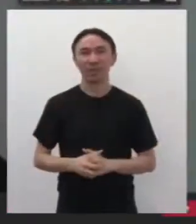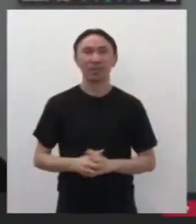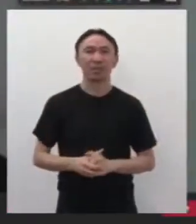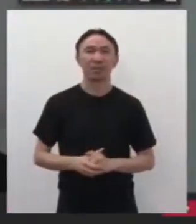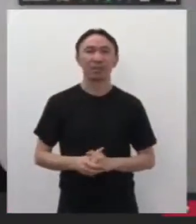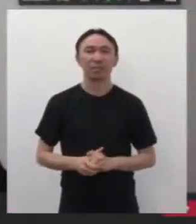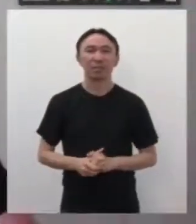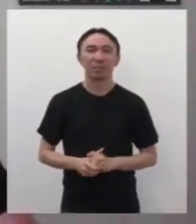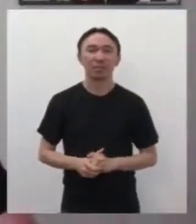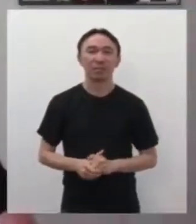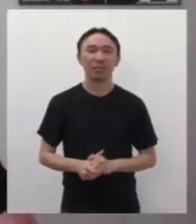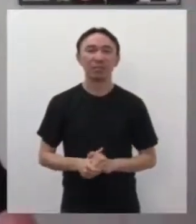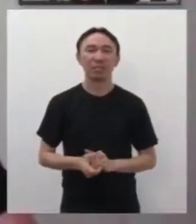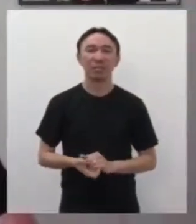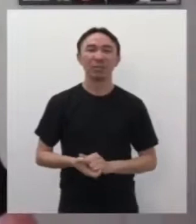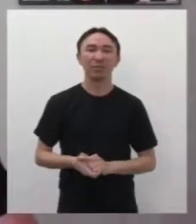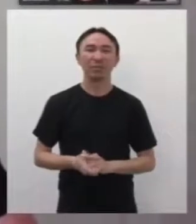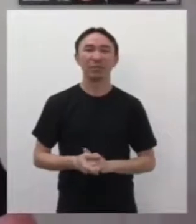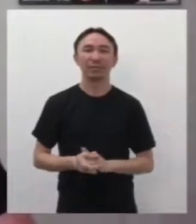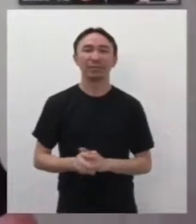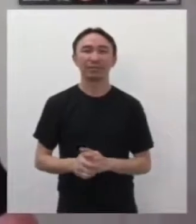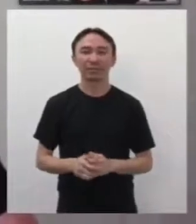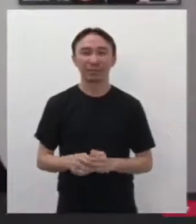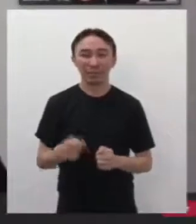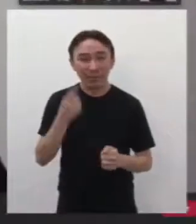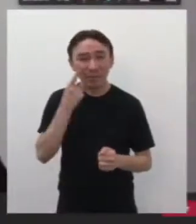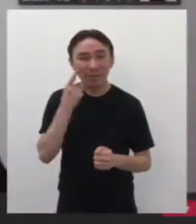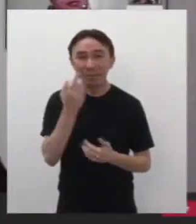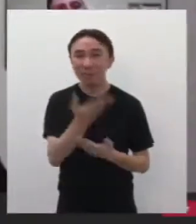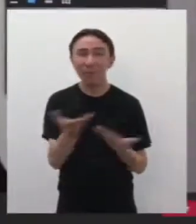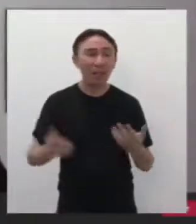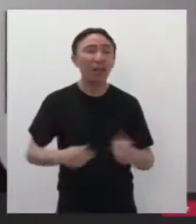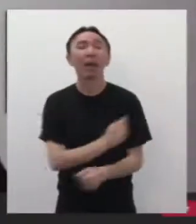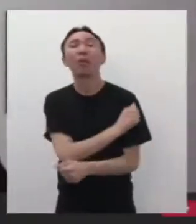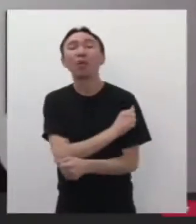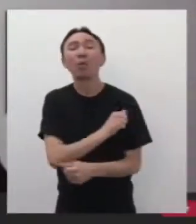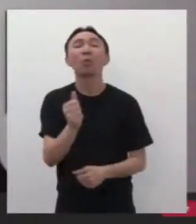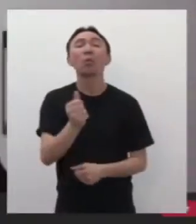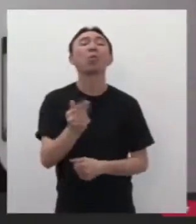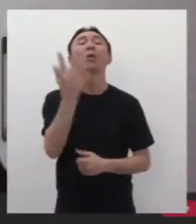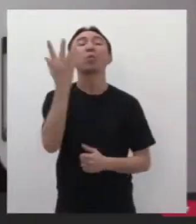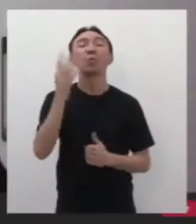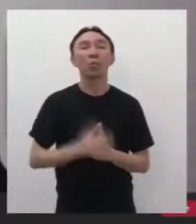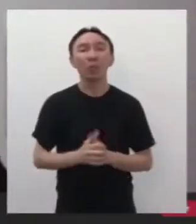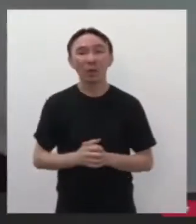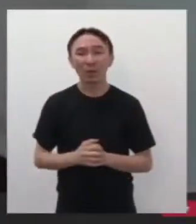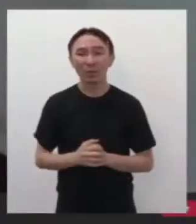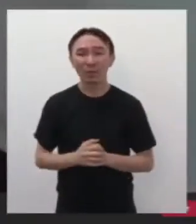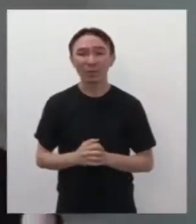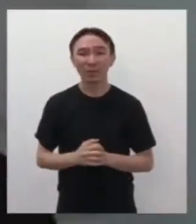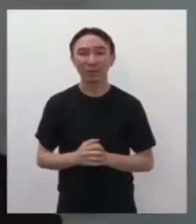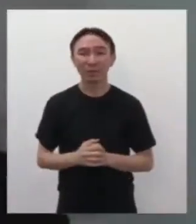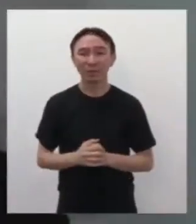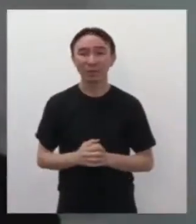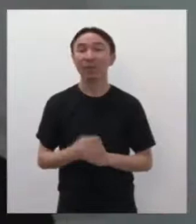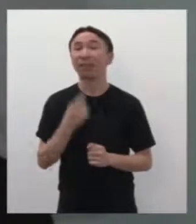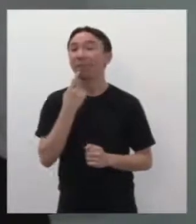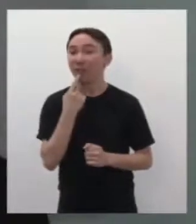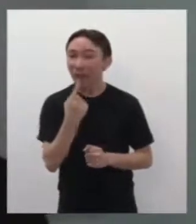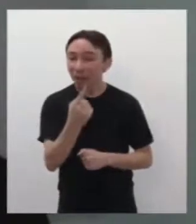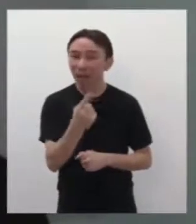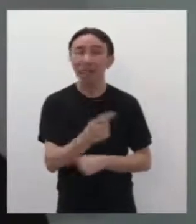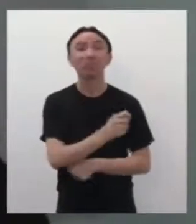E, Júlia, quantos alunos hoje vocês têm já que utilizam a plataforma? Quando a gente fala de alunos que